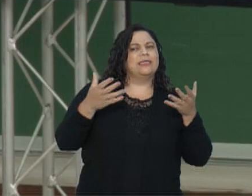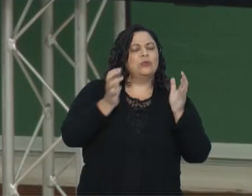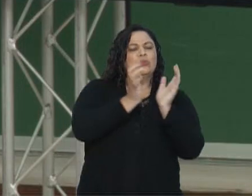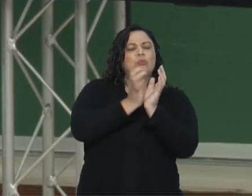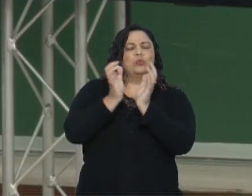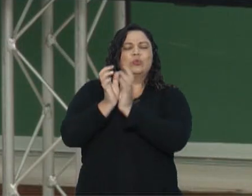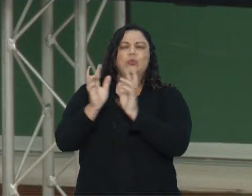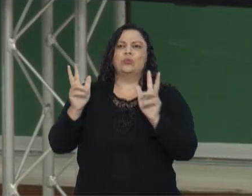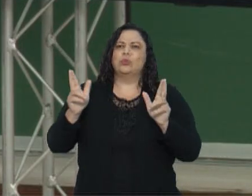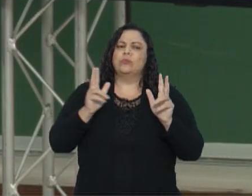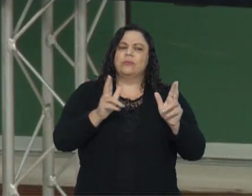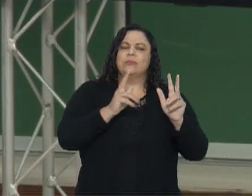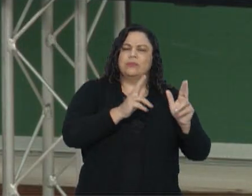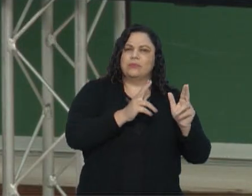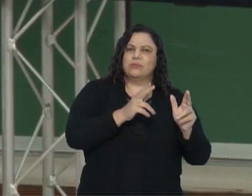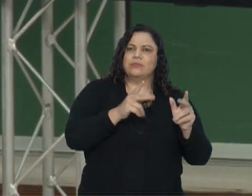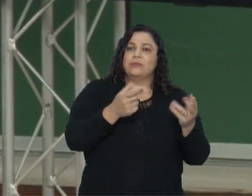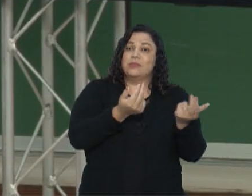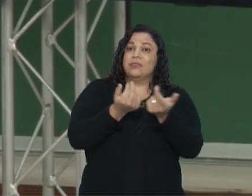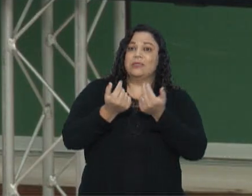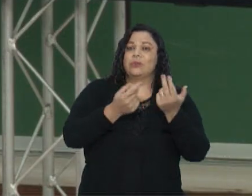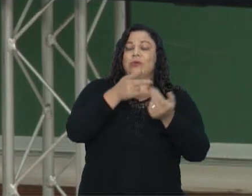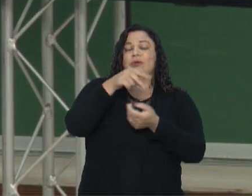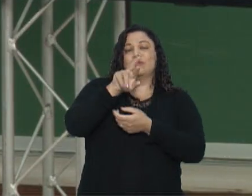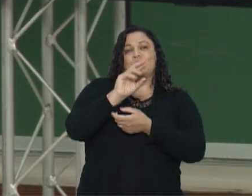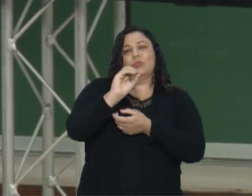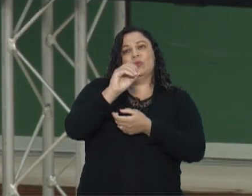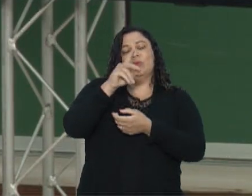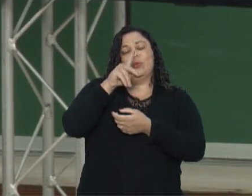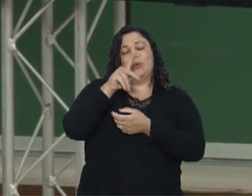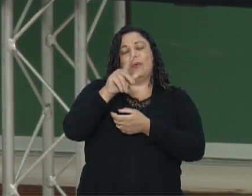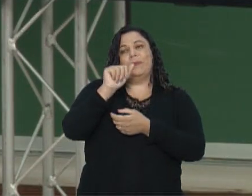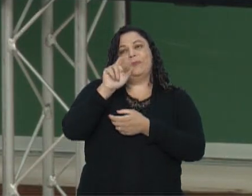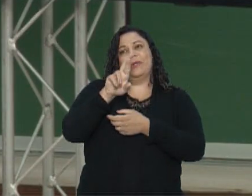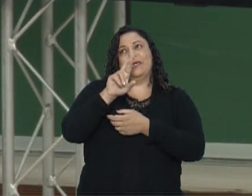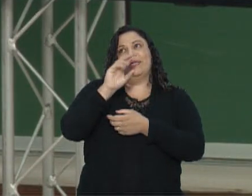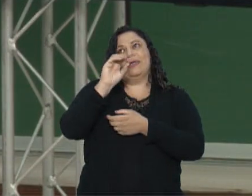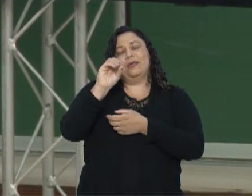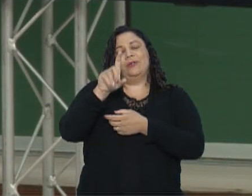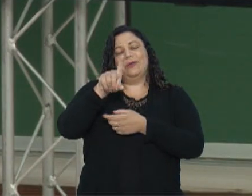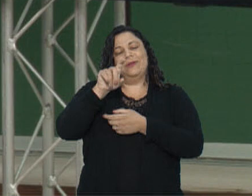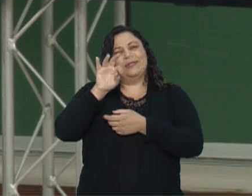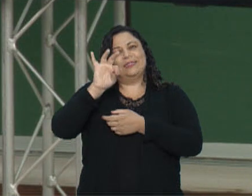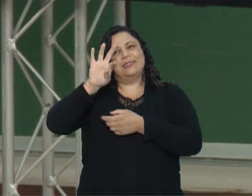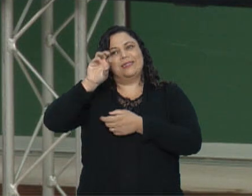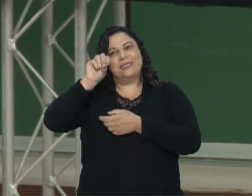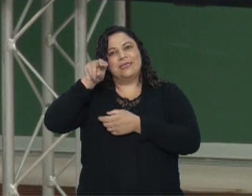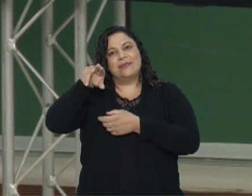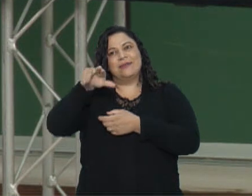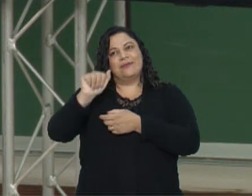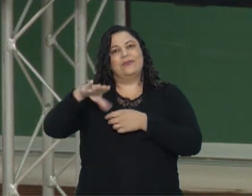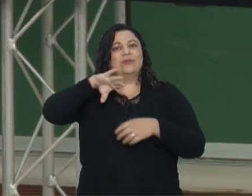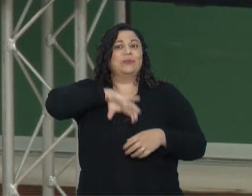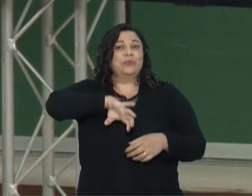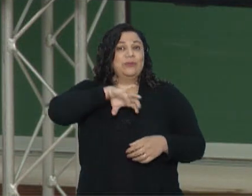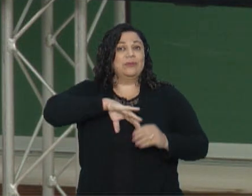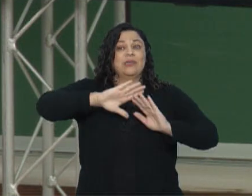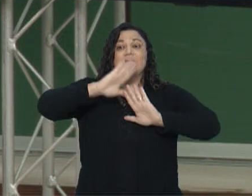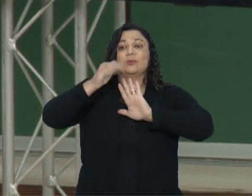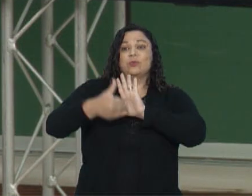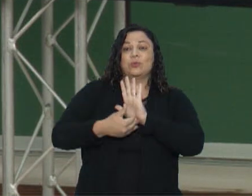mesmo, como as proparoxítonas da língua portuguesa, todas levam acentuação. Então, olha só, de trás para